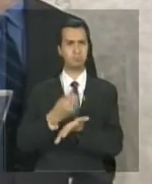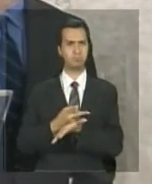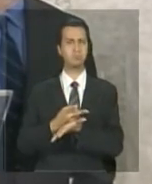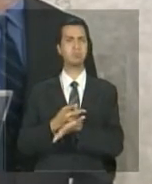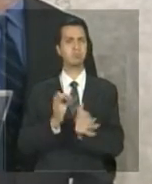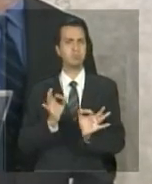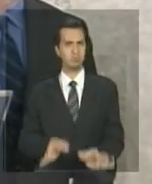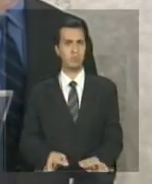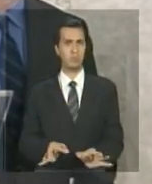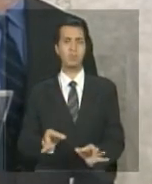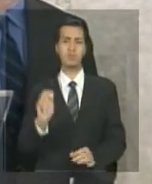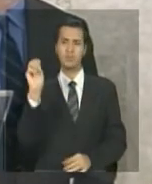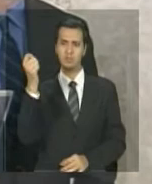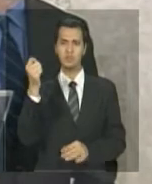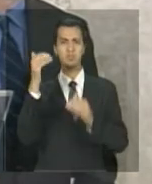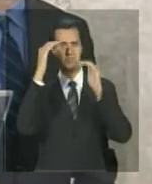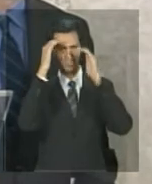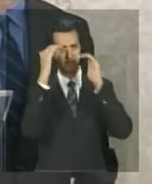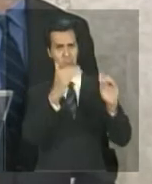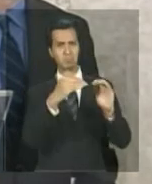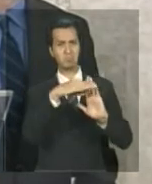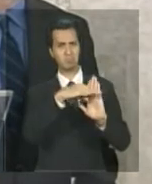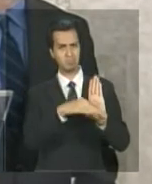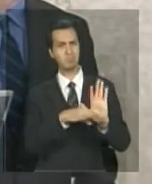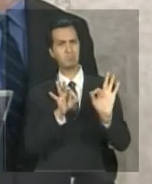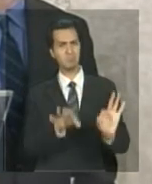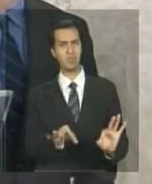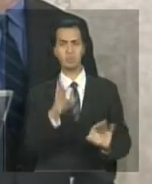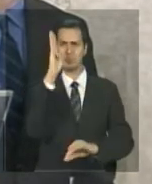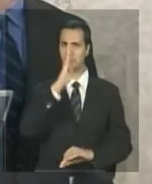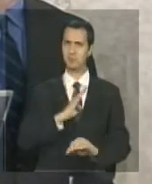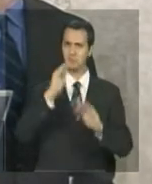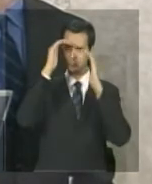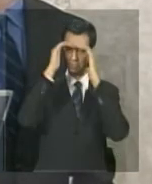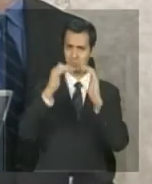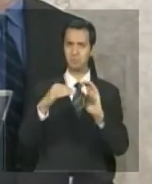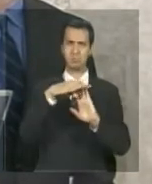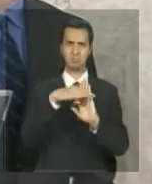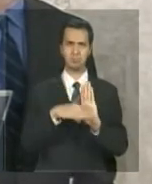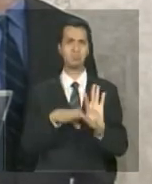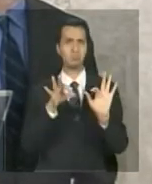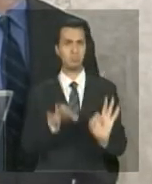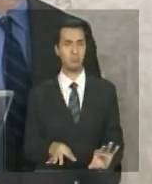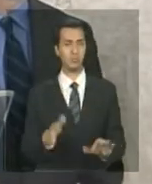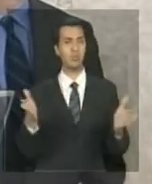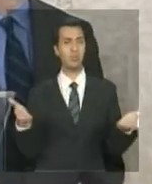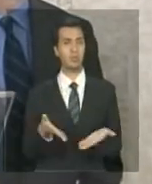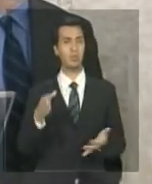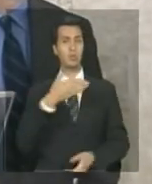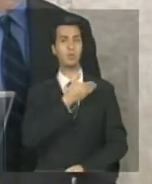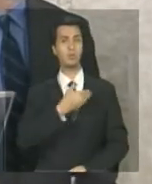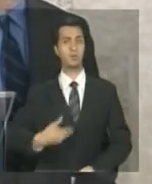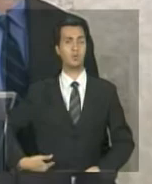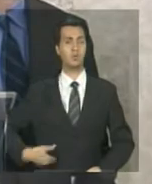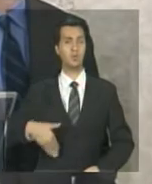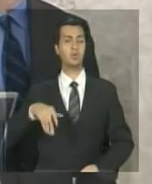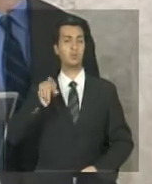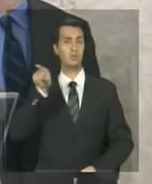Argentina e pelo Brasil. O que existe em relação à Argentina é outra coisa. As exigências que o governo argentino